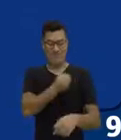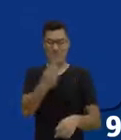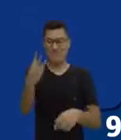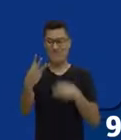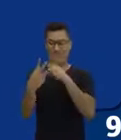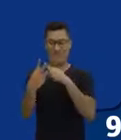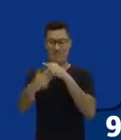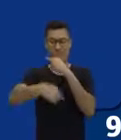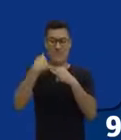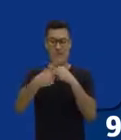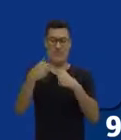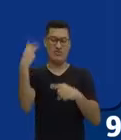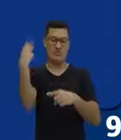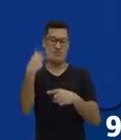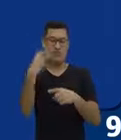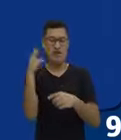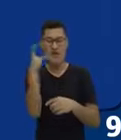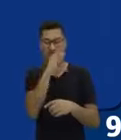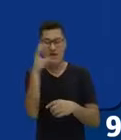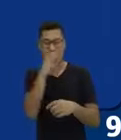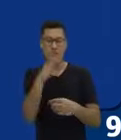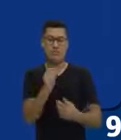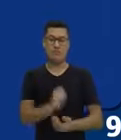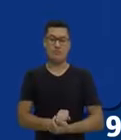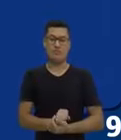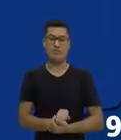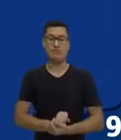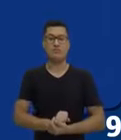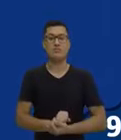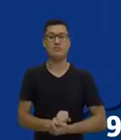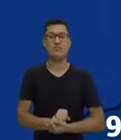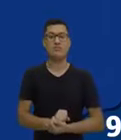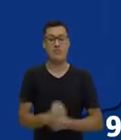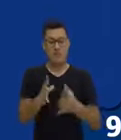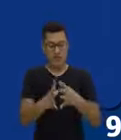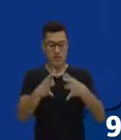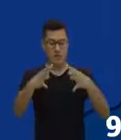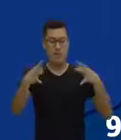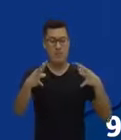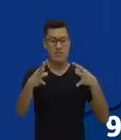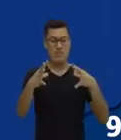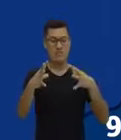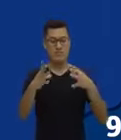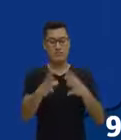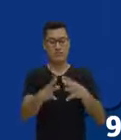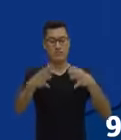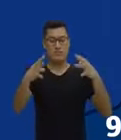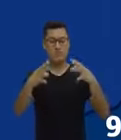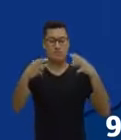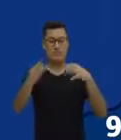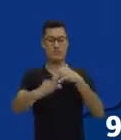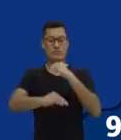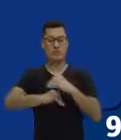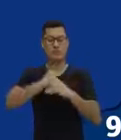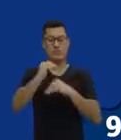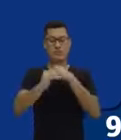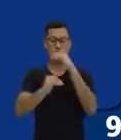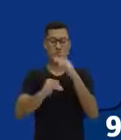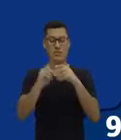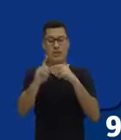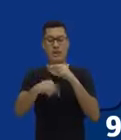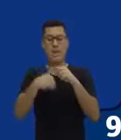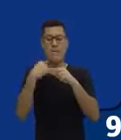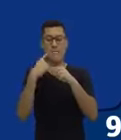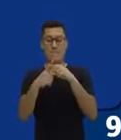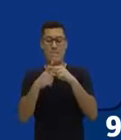ela muito mais. Ela cresce mais rápido ainda, mais né? Mais rápido ainda, tá, gente? Quanto maior for esse fator de crescimento aí da exponencial, mais rápido